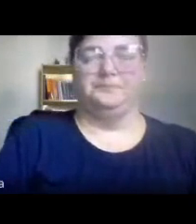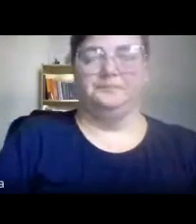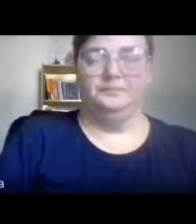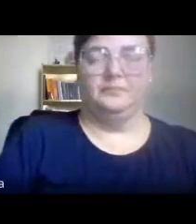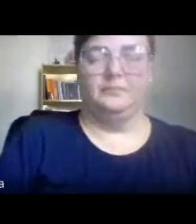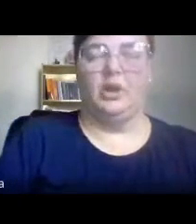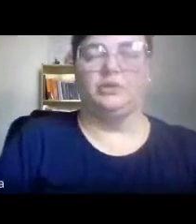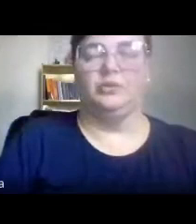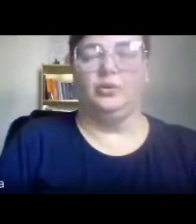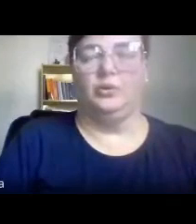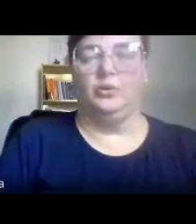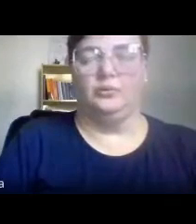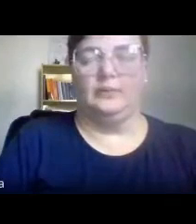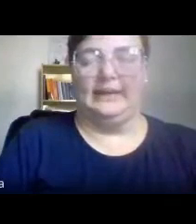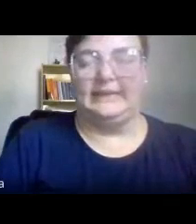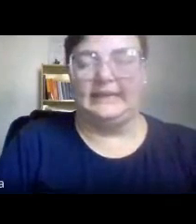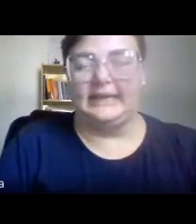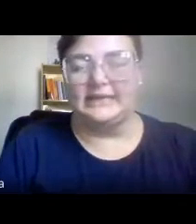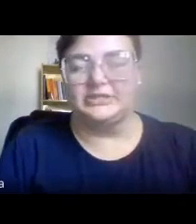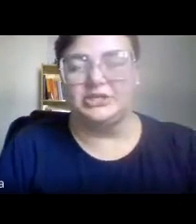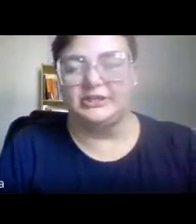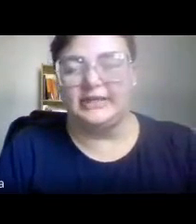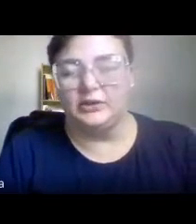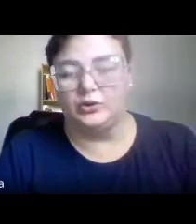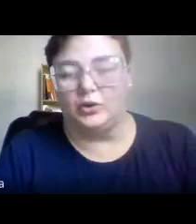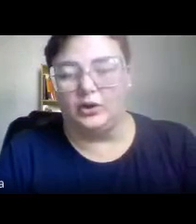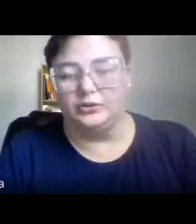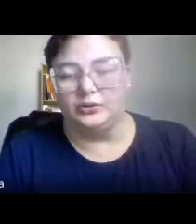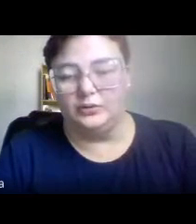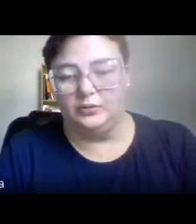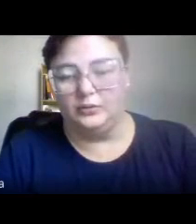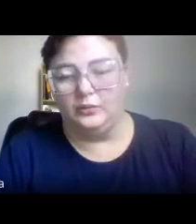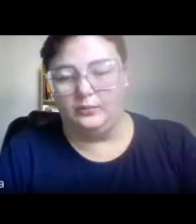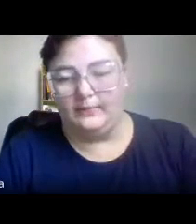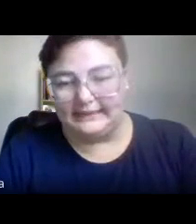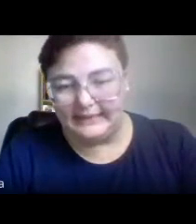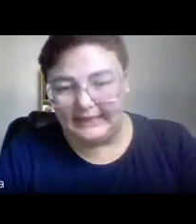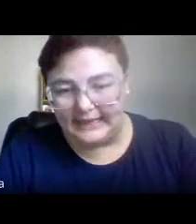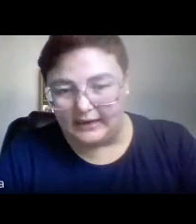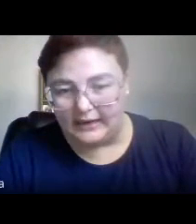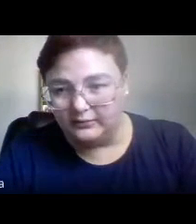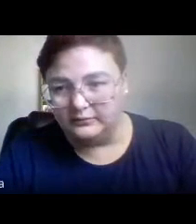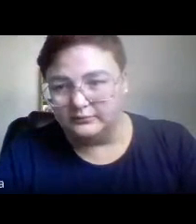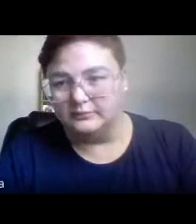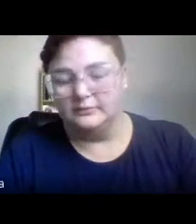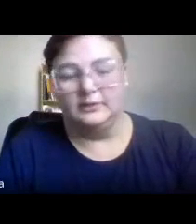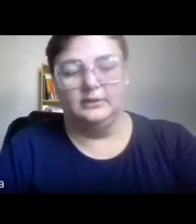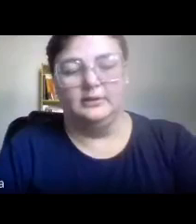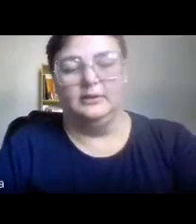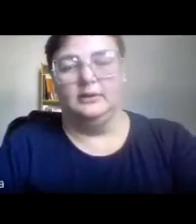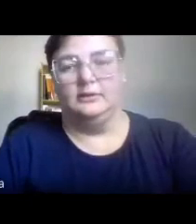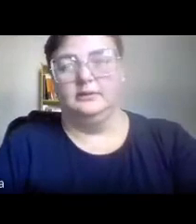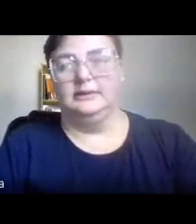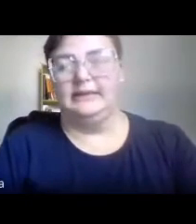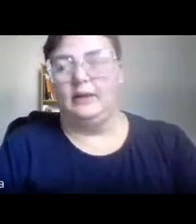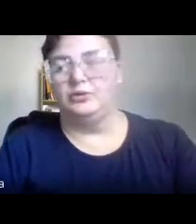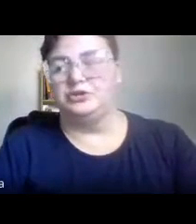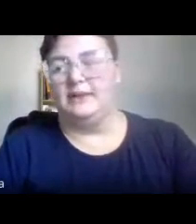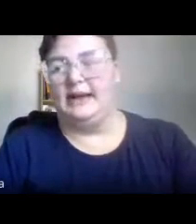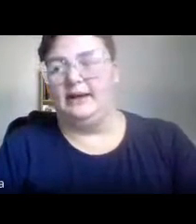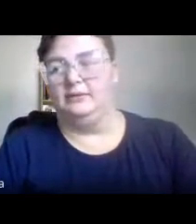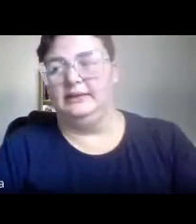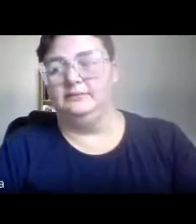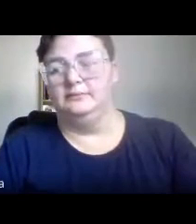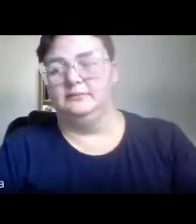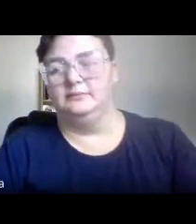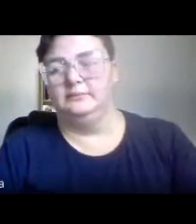Ó, módulo 1. Aqui a gente tem todo o material da